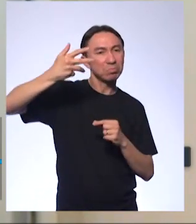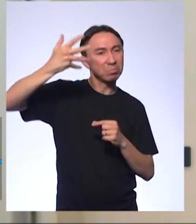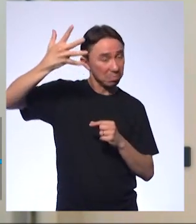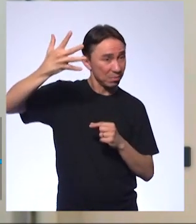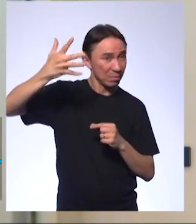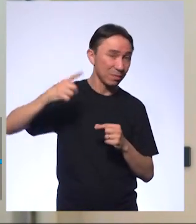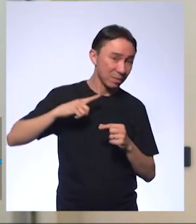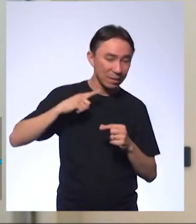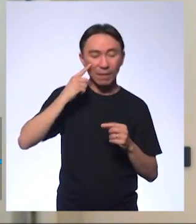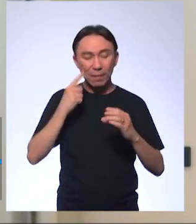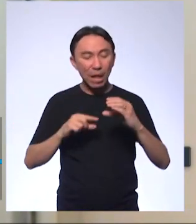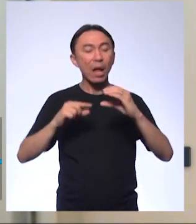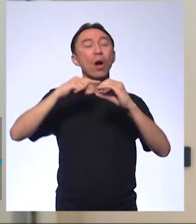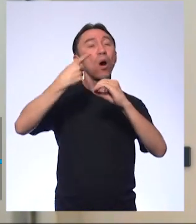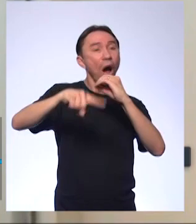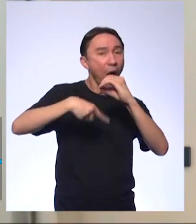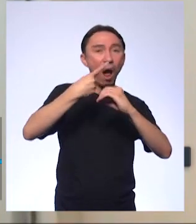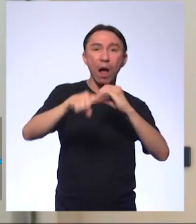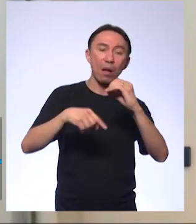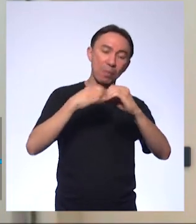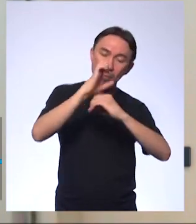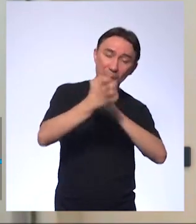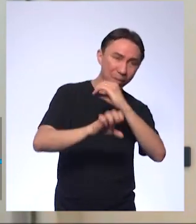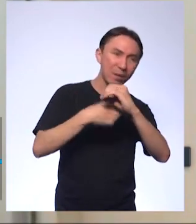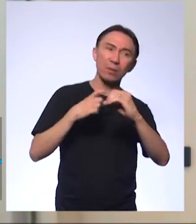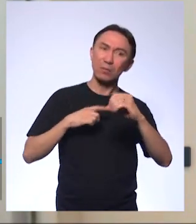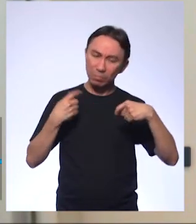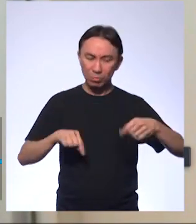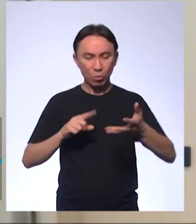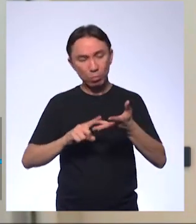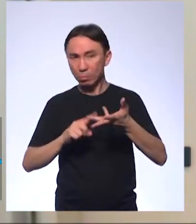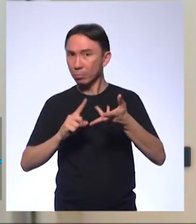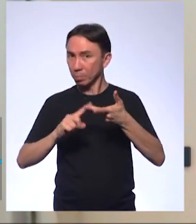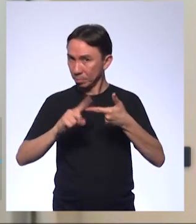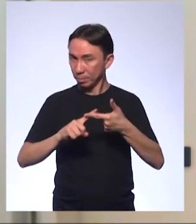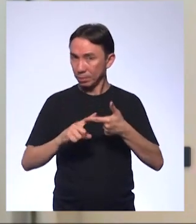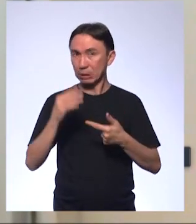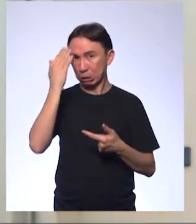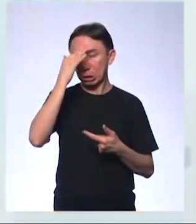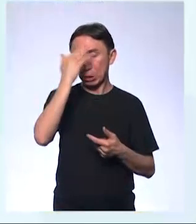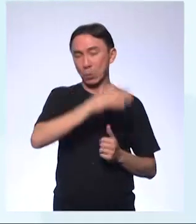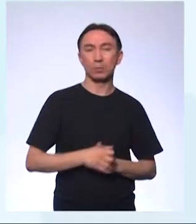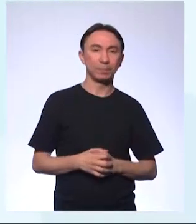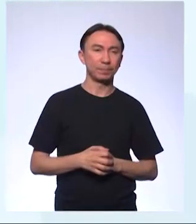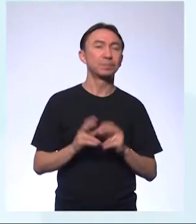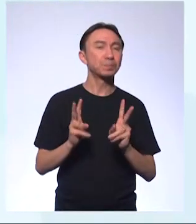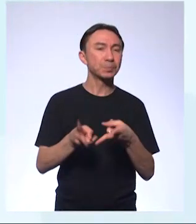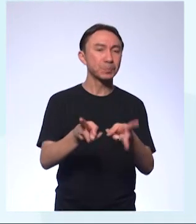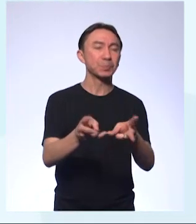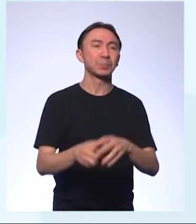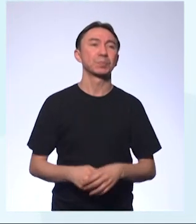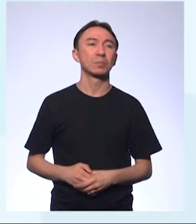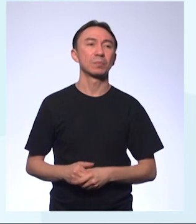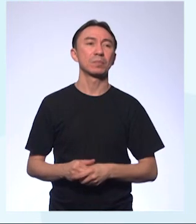existiam camadas, essas camadas tinham uma quantidade fixa de energia, e aí tinha